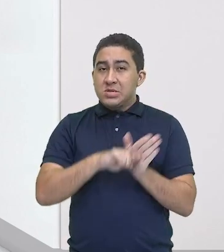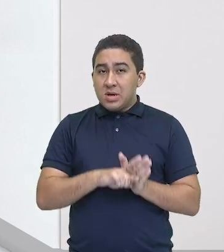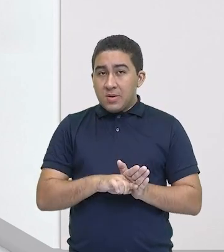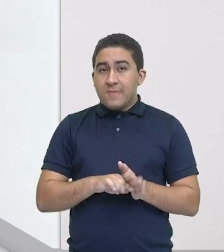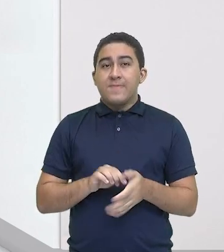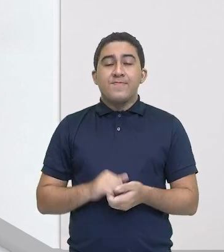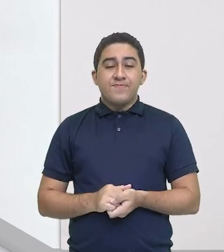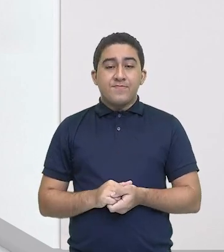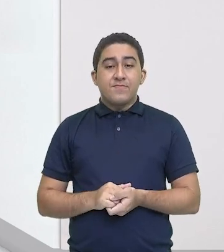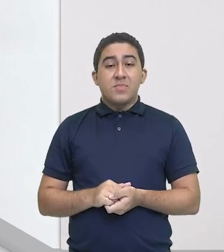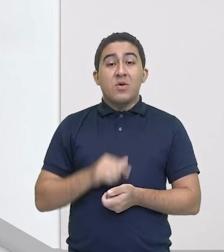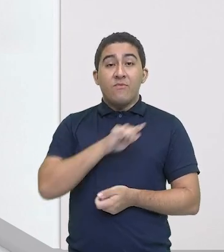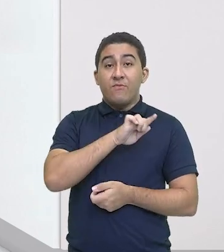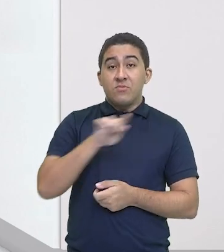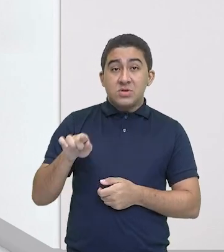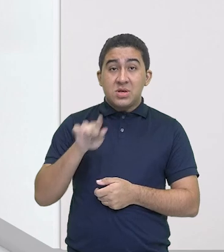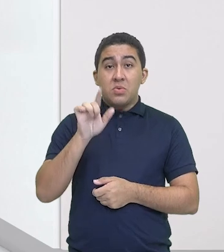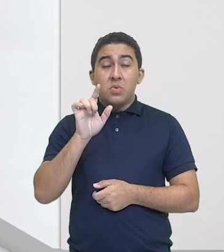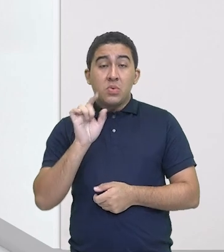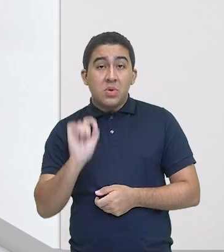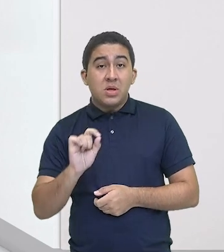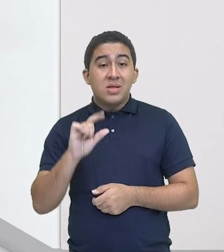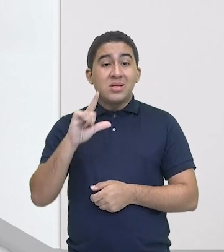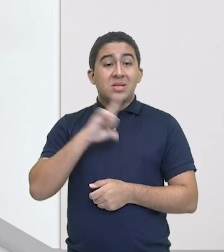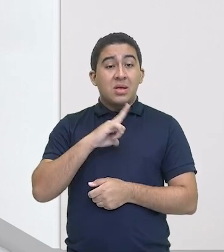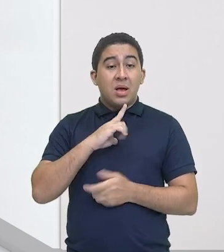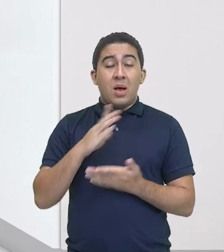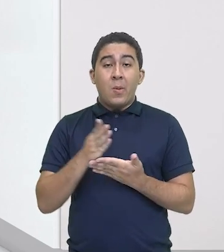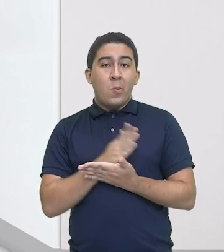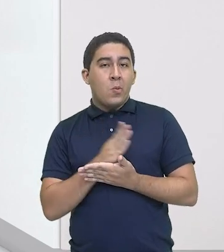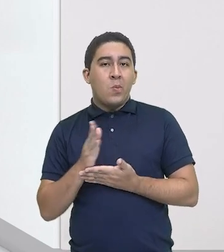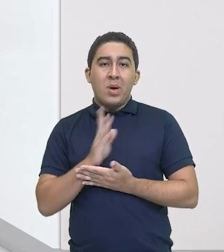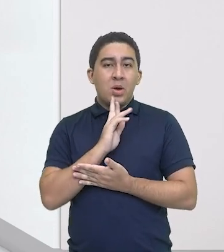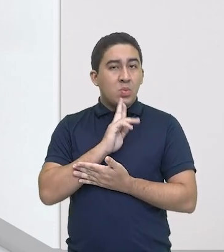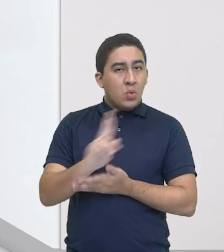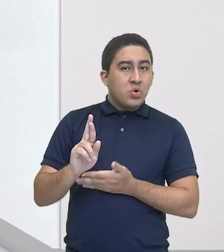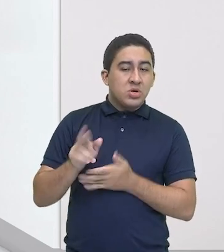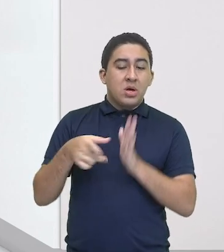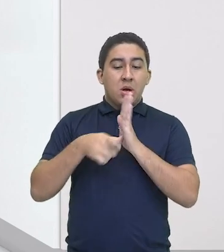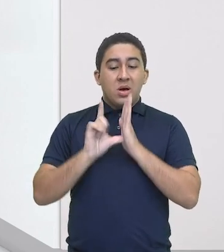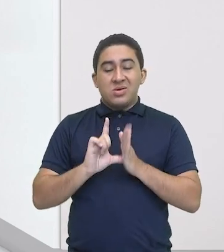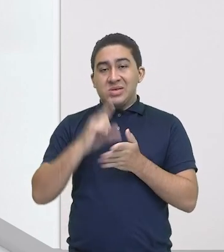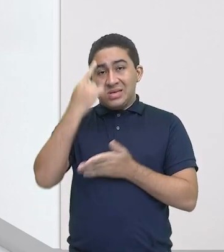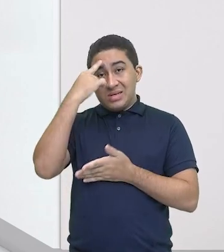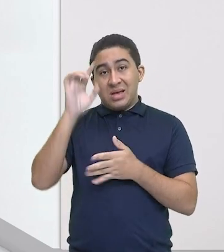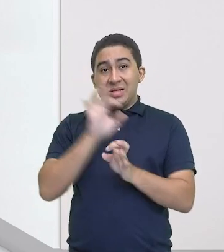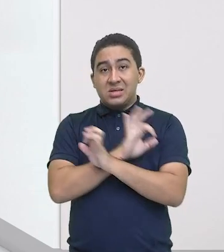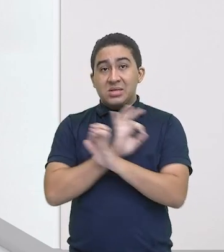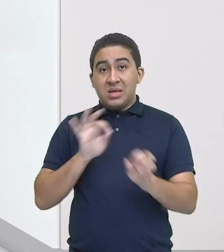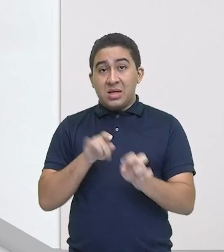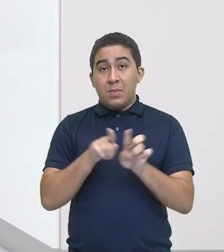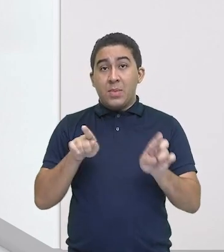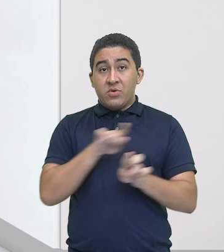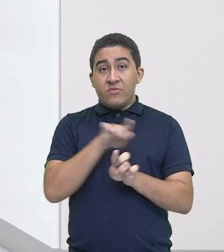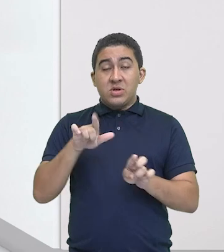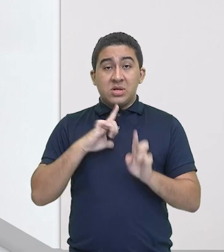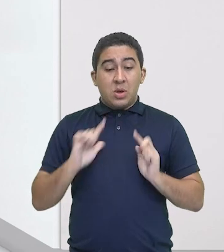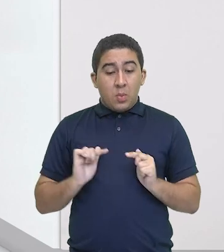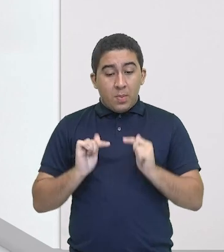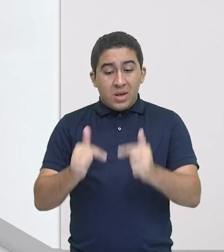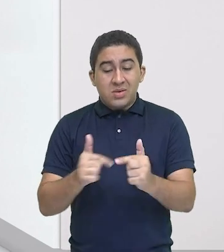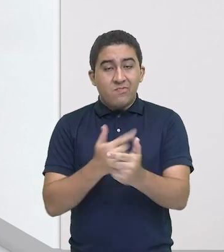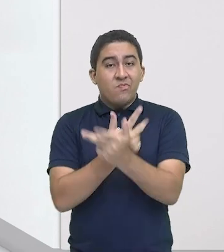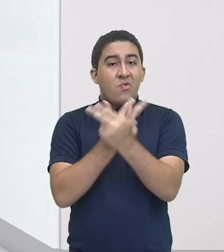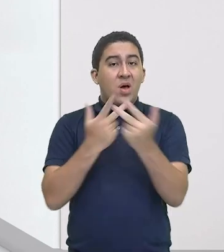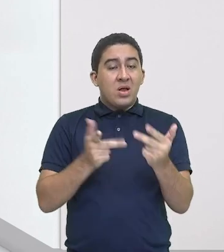investigar. É você ali ter um resultado de algo que você não tinha ideia, mas você executou uma série